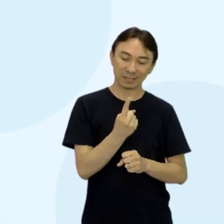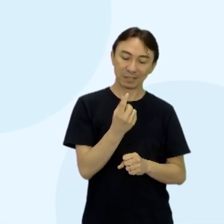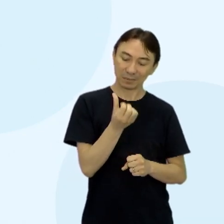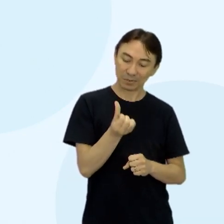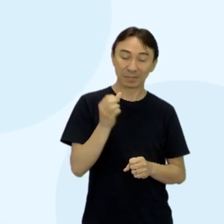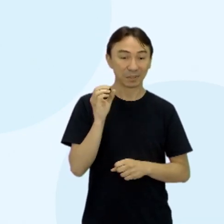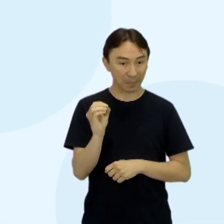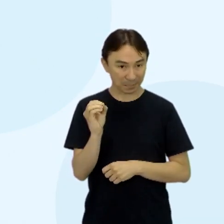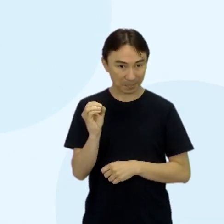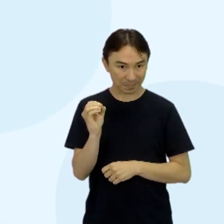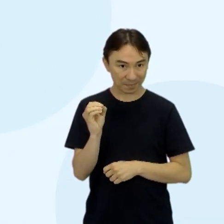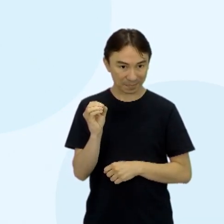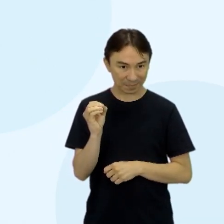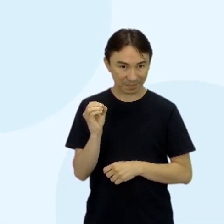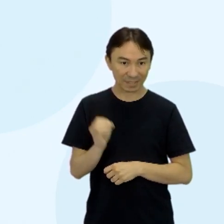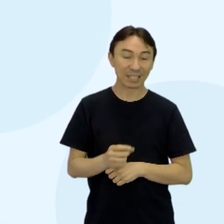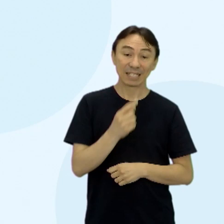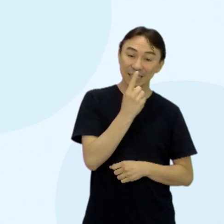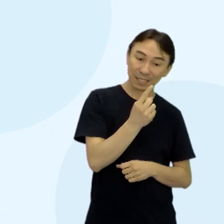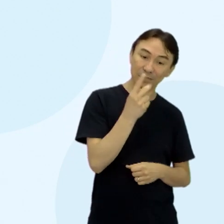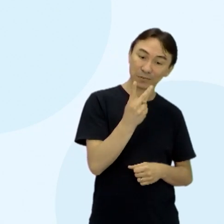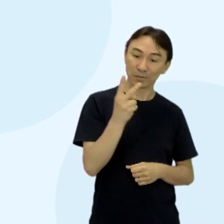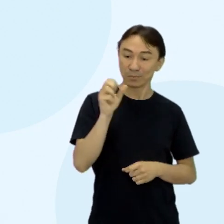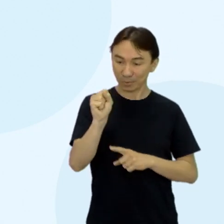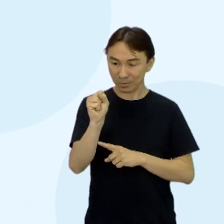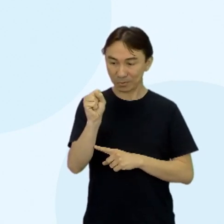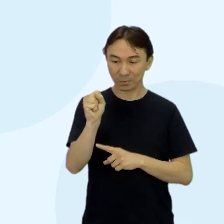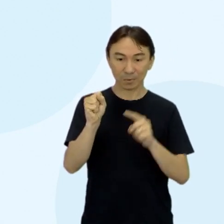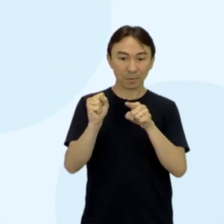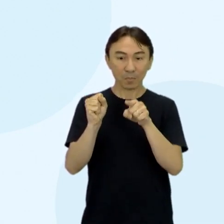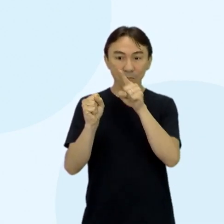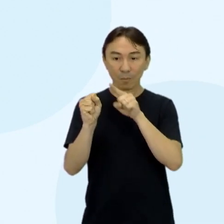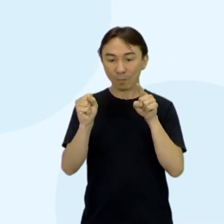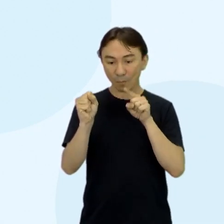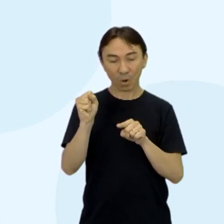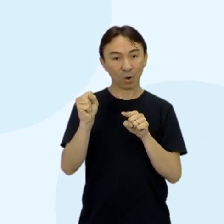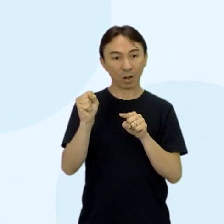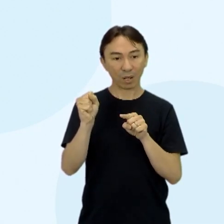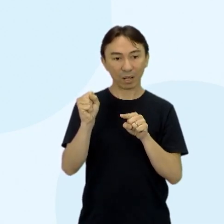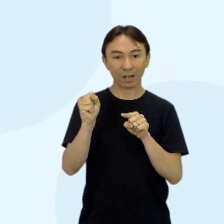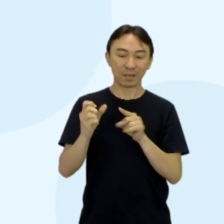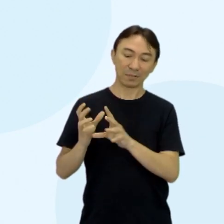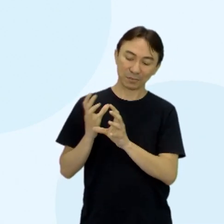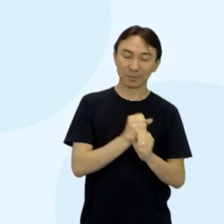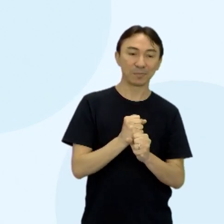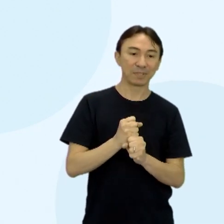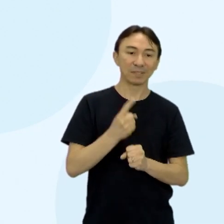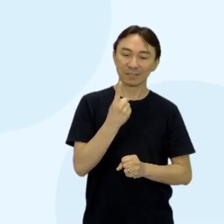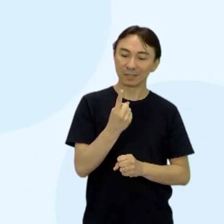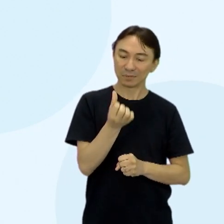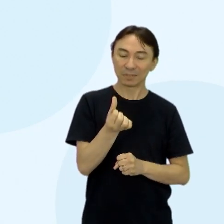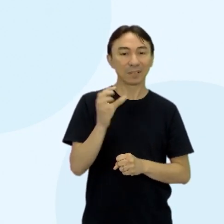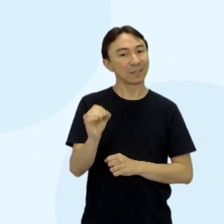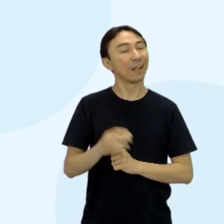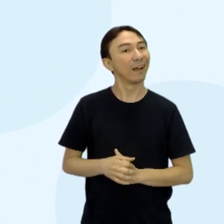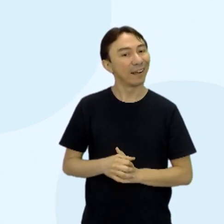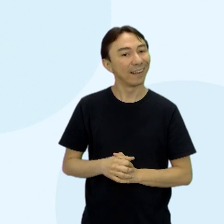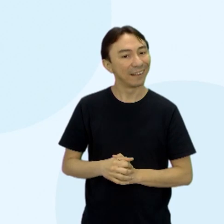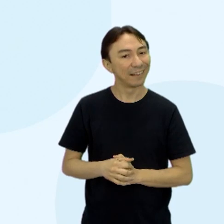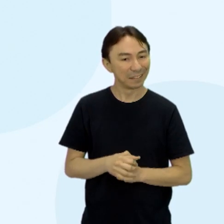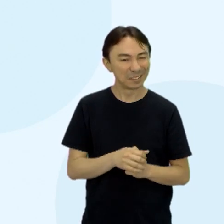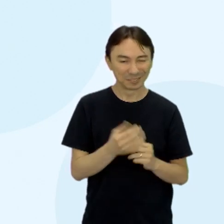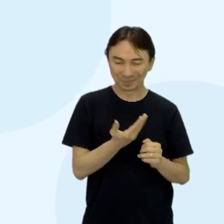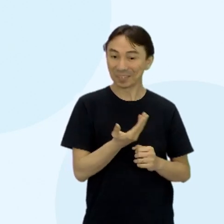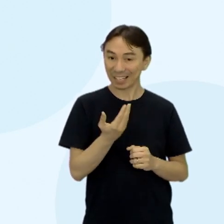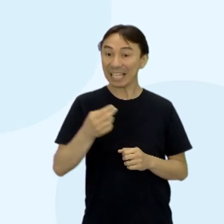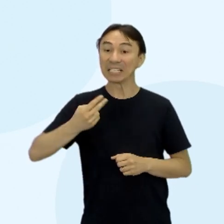o 128 com algum número, mais algum número, dá 160. Na segunda conta, que